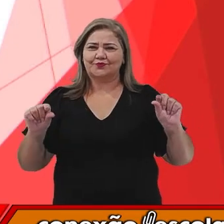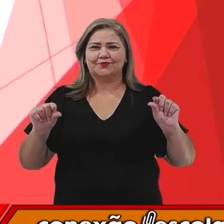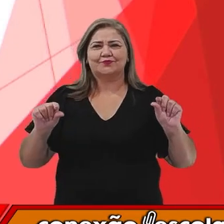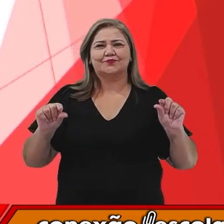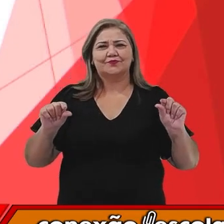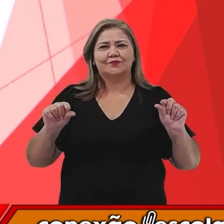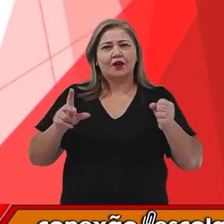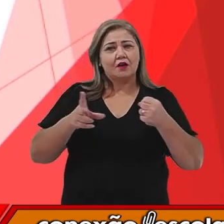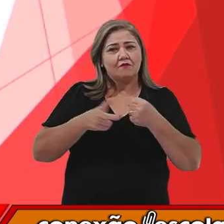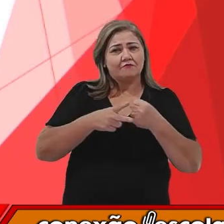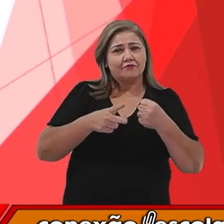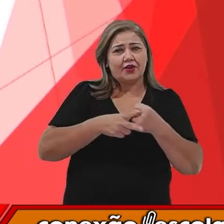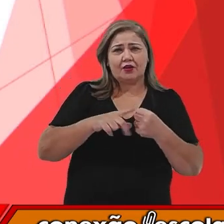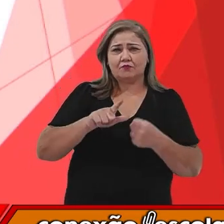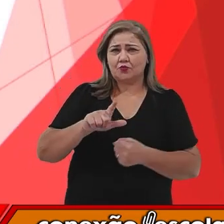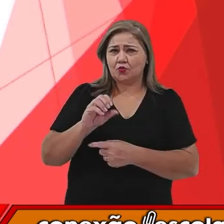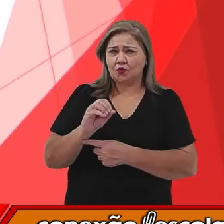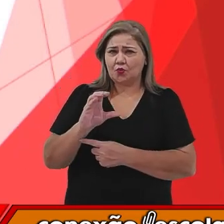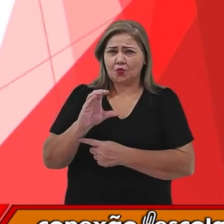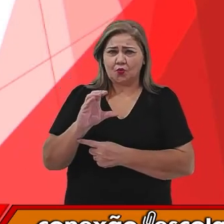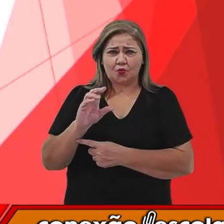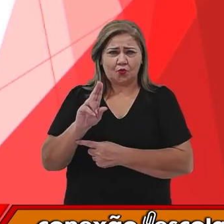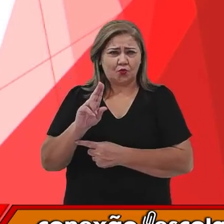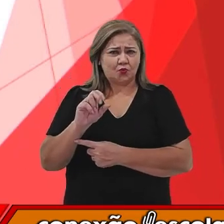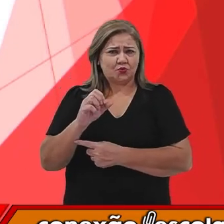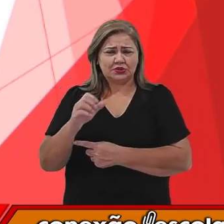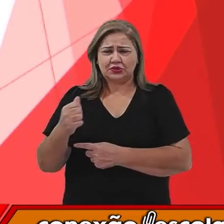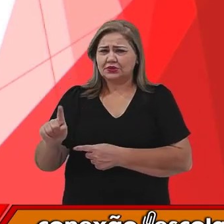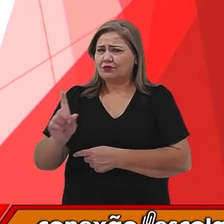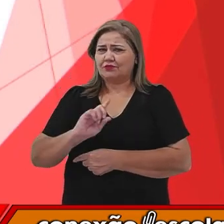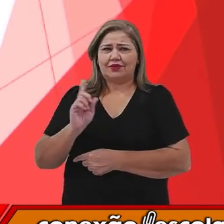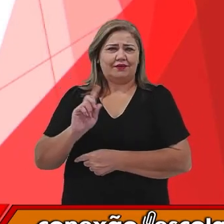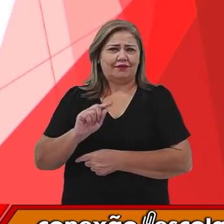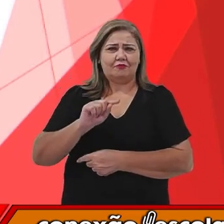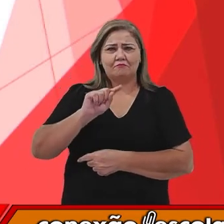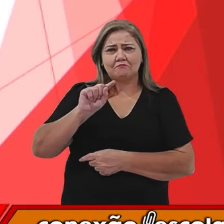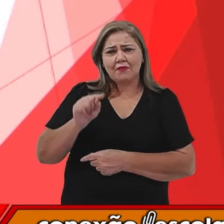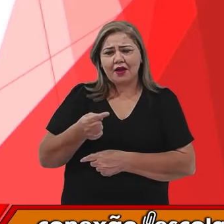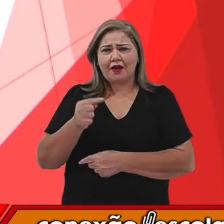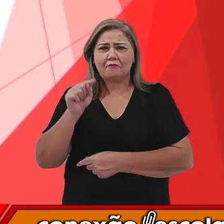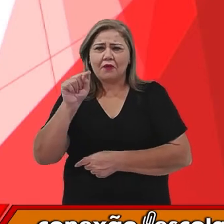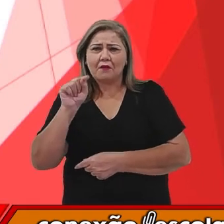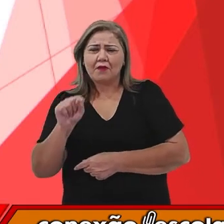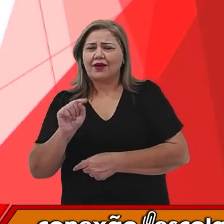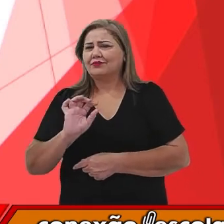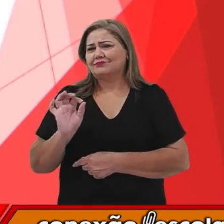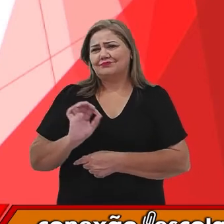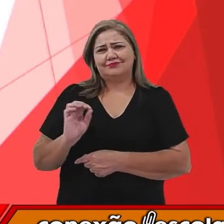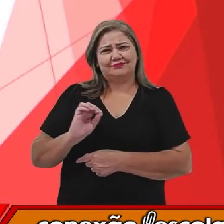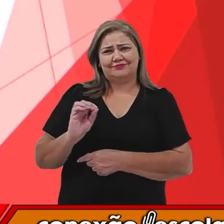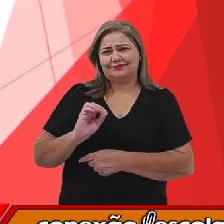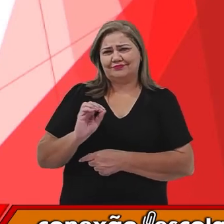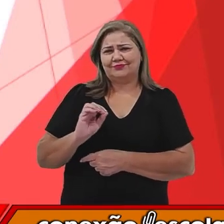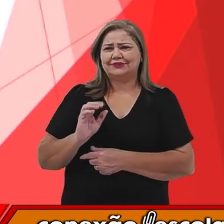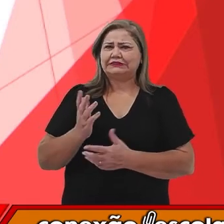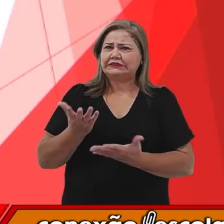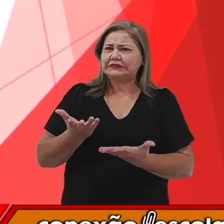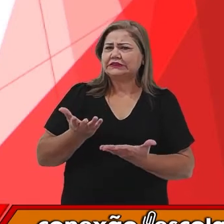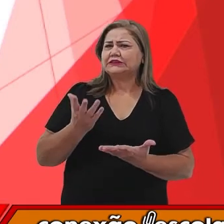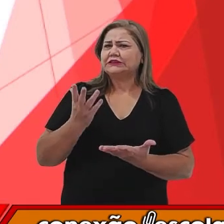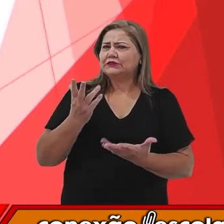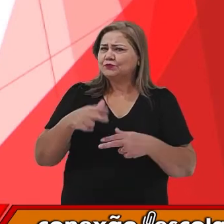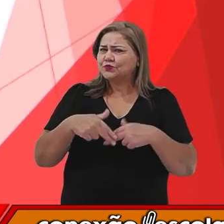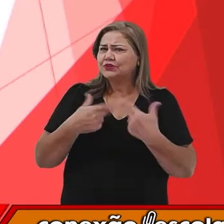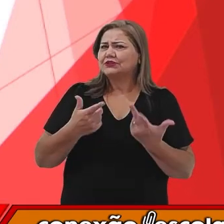introduzido por verbos de elocução, nem por sinais de pontuação ou conjunções. Por isso que é um pouco mais difícil delimitar